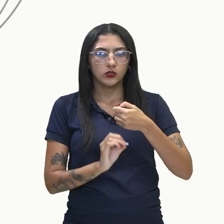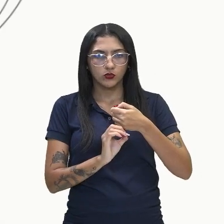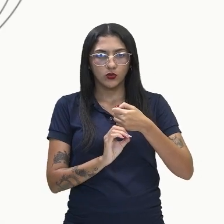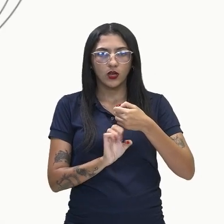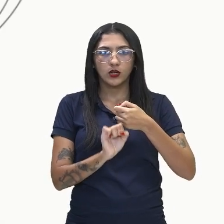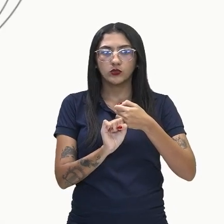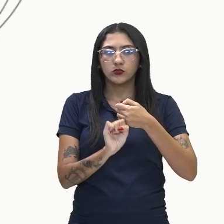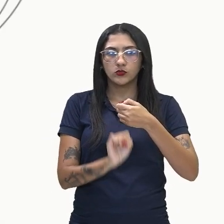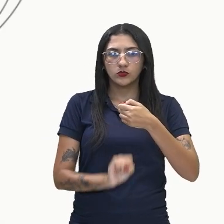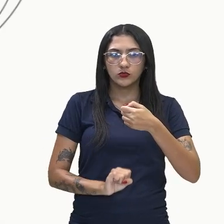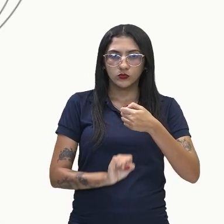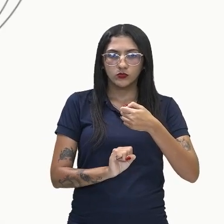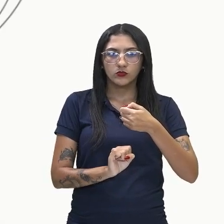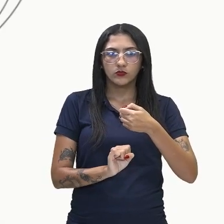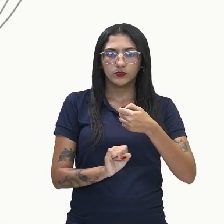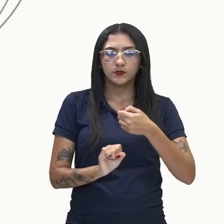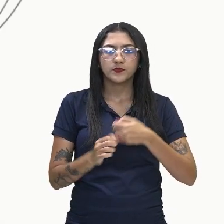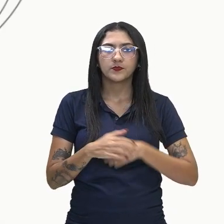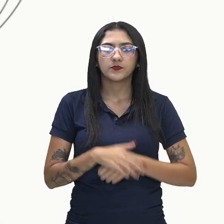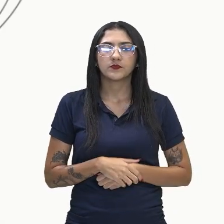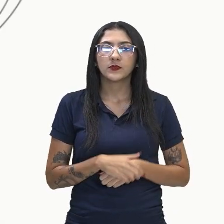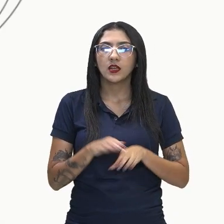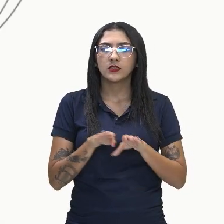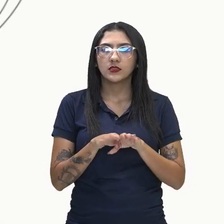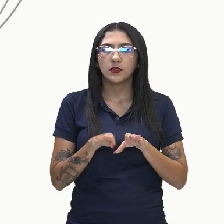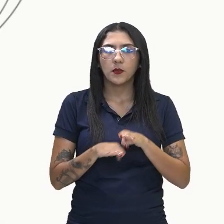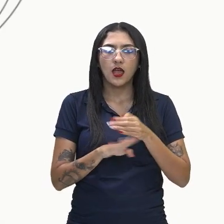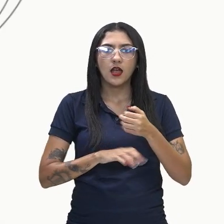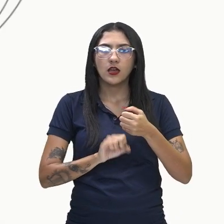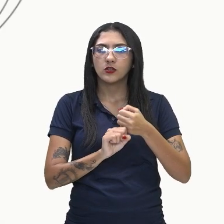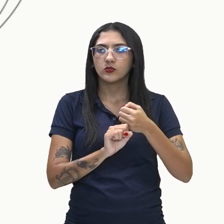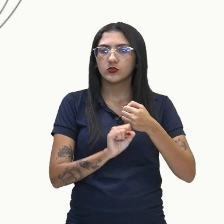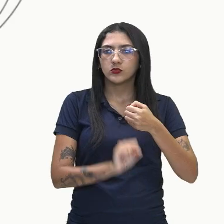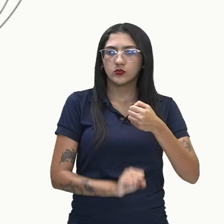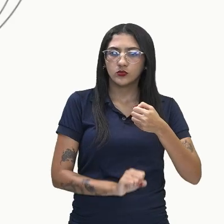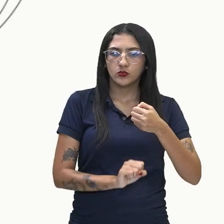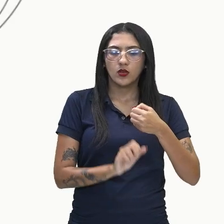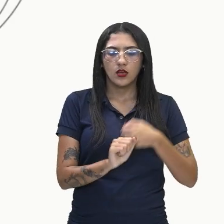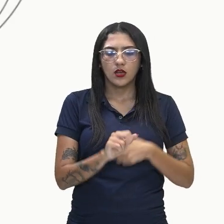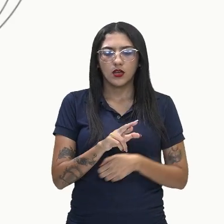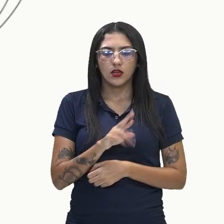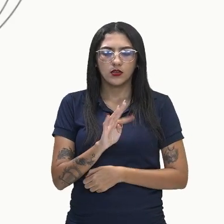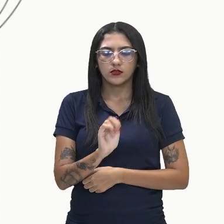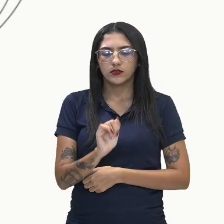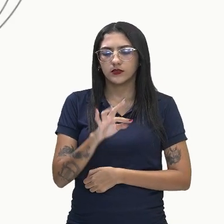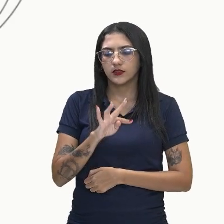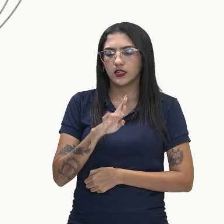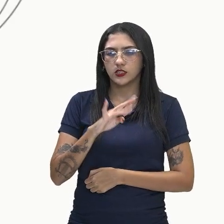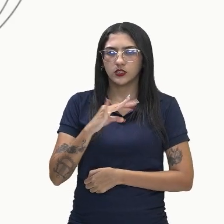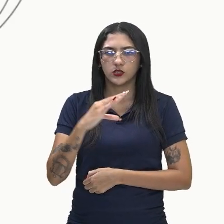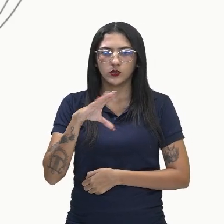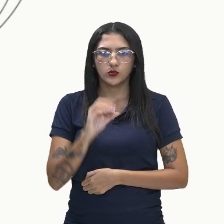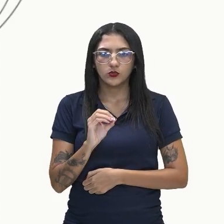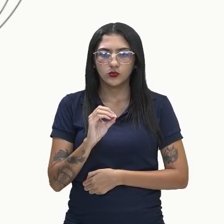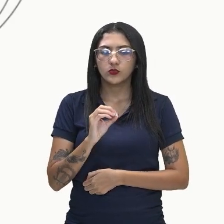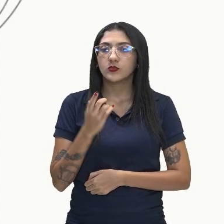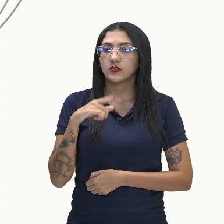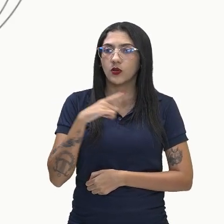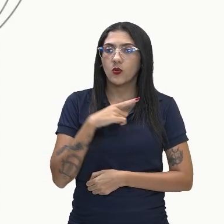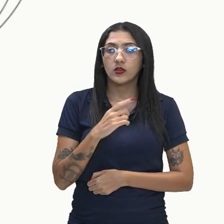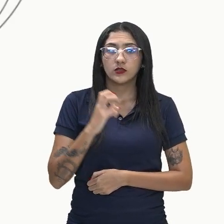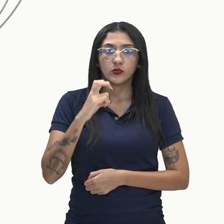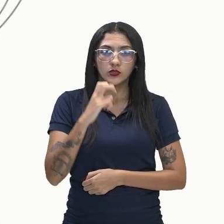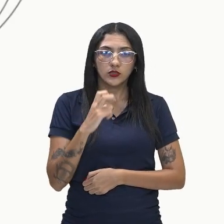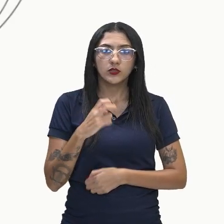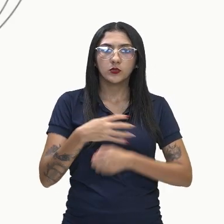tenho o Trópico de Capricórnio. E o Círculo Polar Antártico, tá bom? Então, esses são os 5 principais